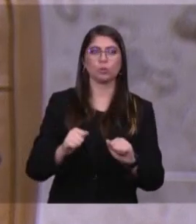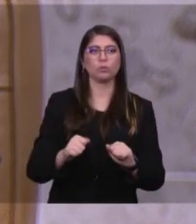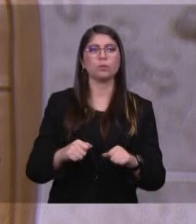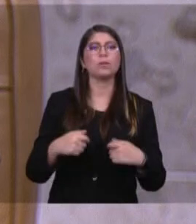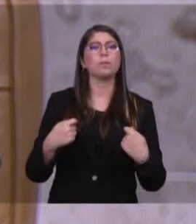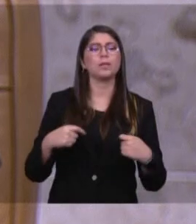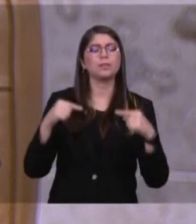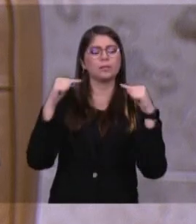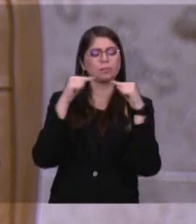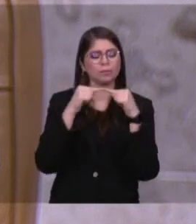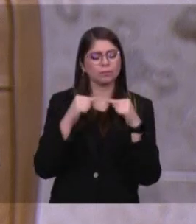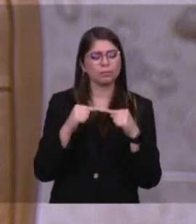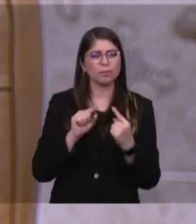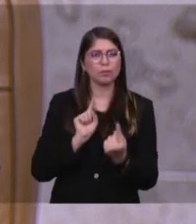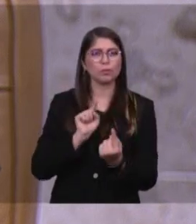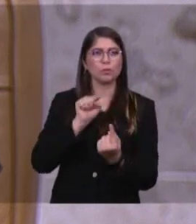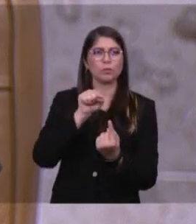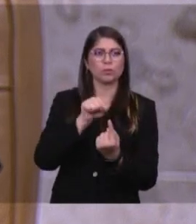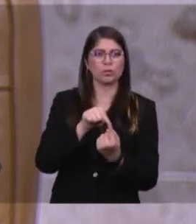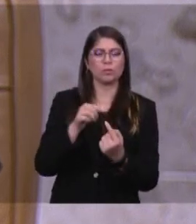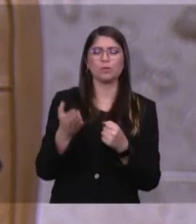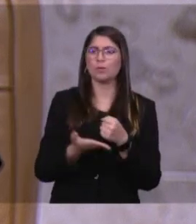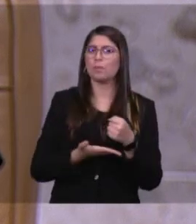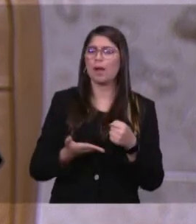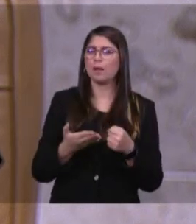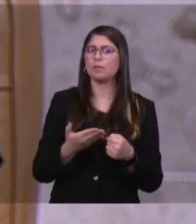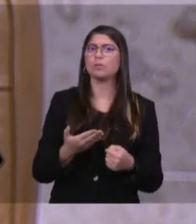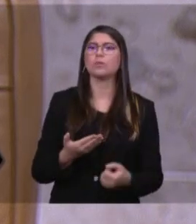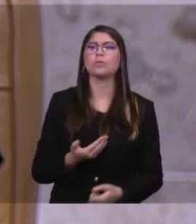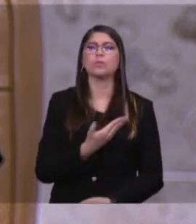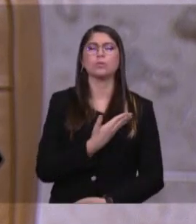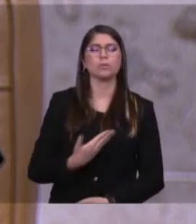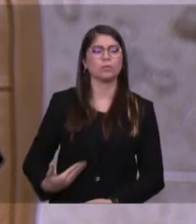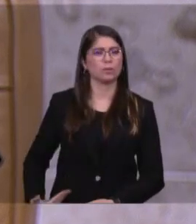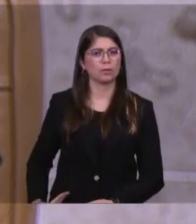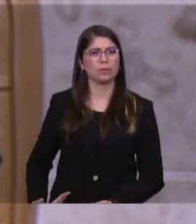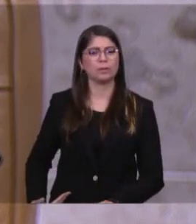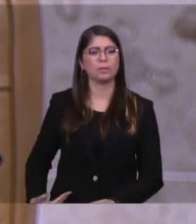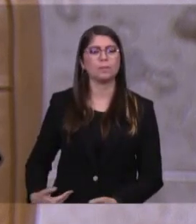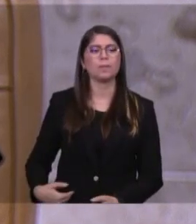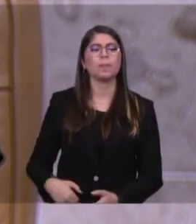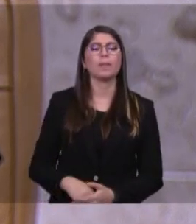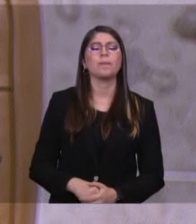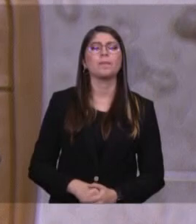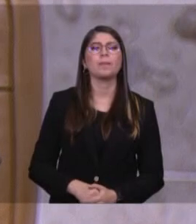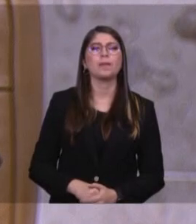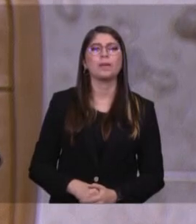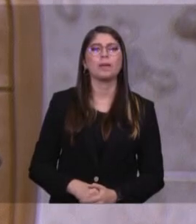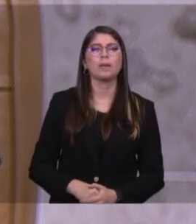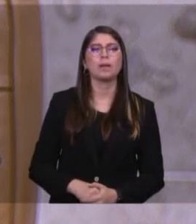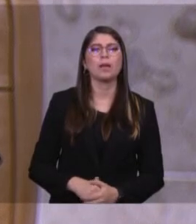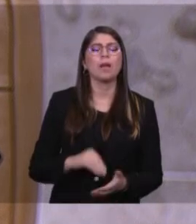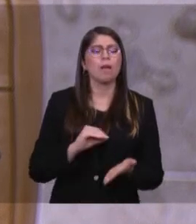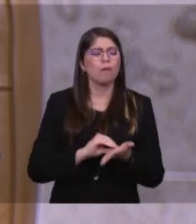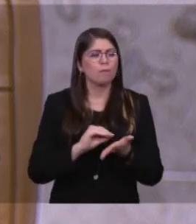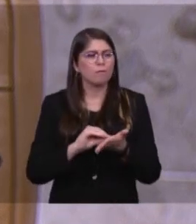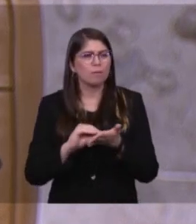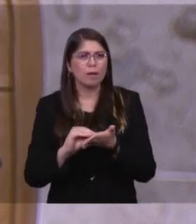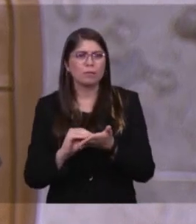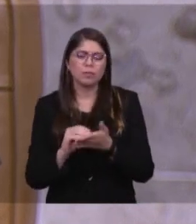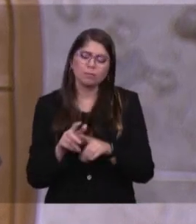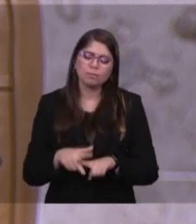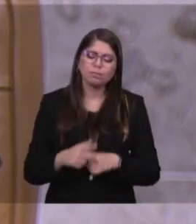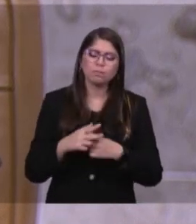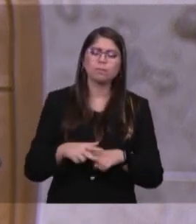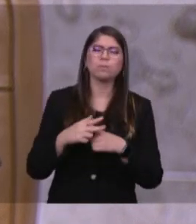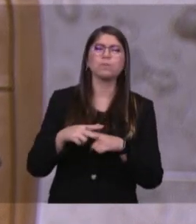cumprimento dos objetivos fundamentais da república, comatando lacunas e suprimindo omissões, é avançar